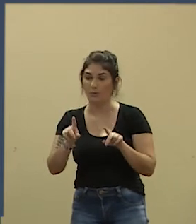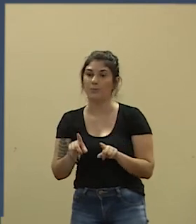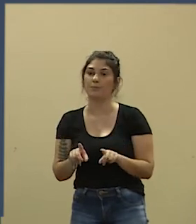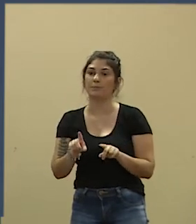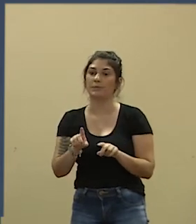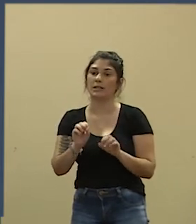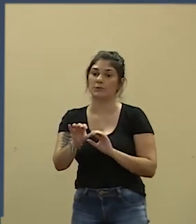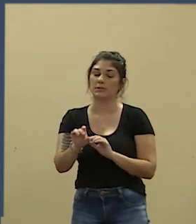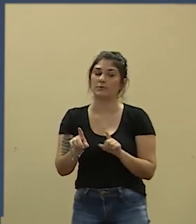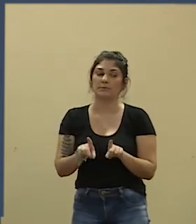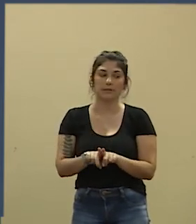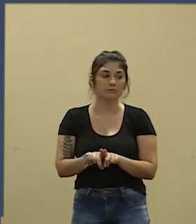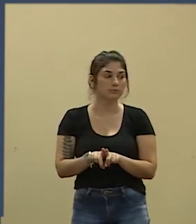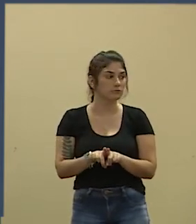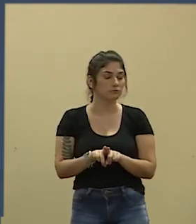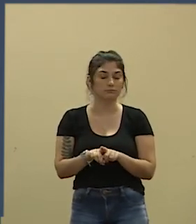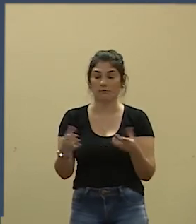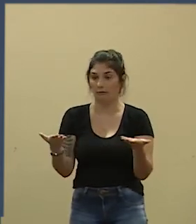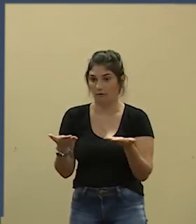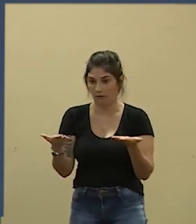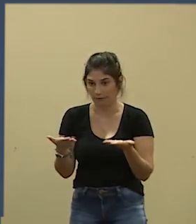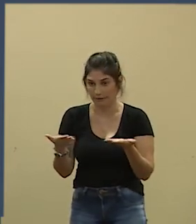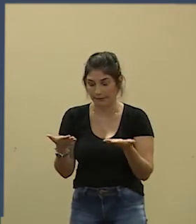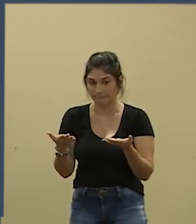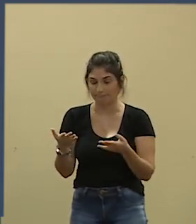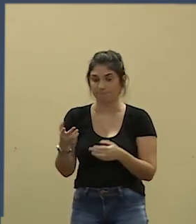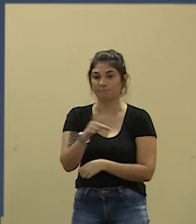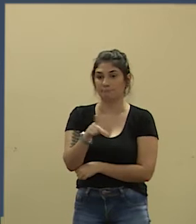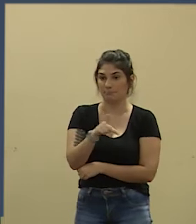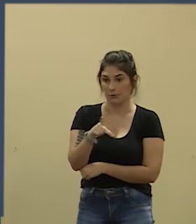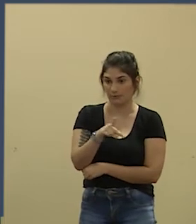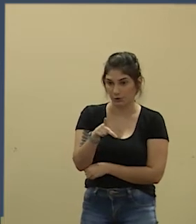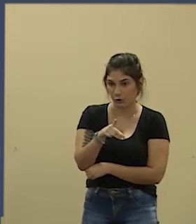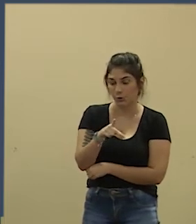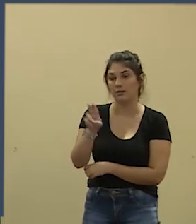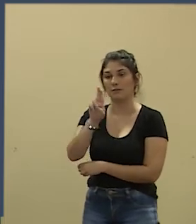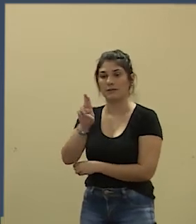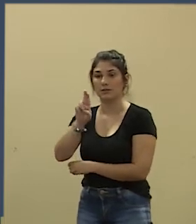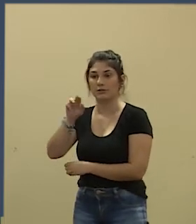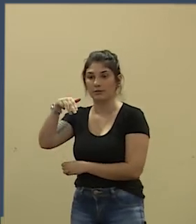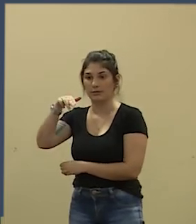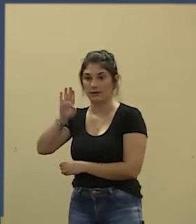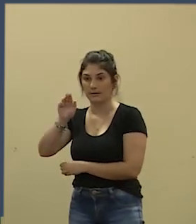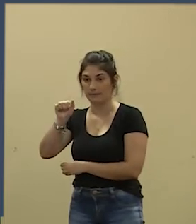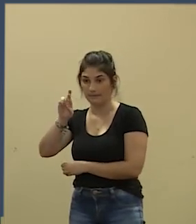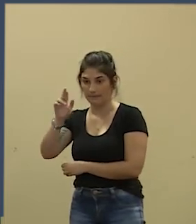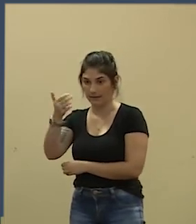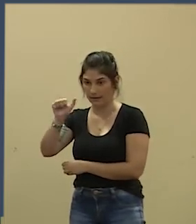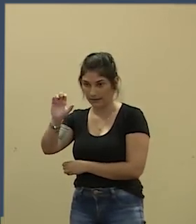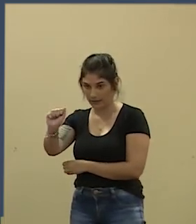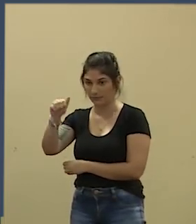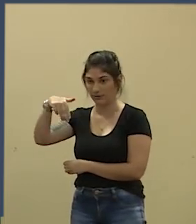aí atualmente eu tô como docente no centro universitário barão de mauá é barão de mauá vi o paulo falou esconde mas é